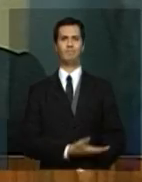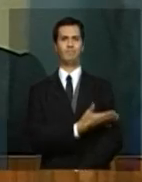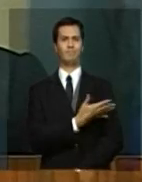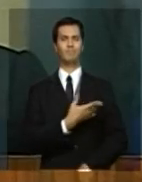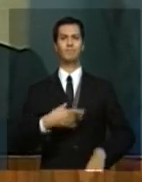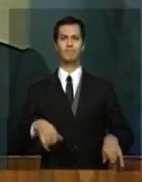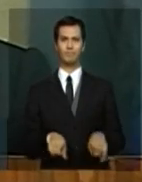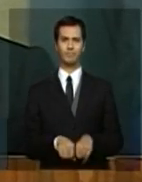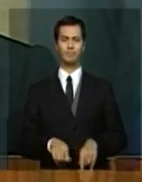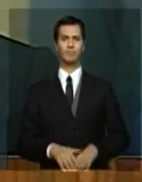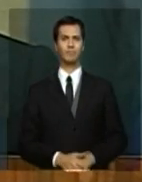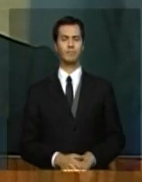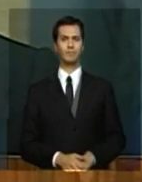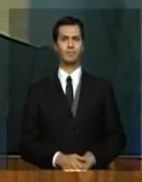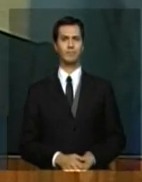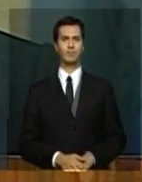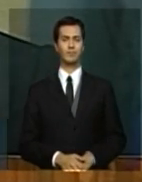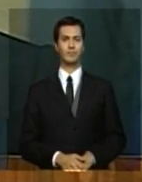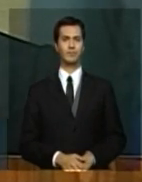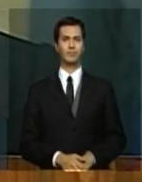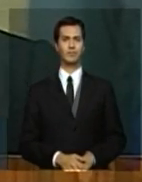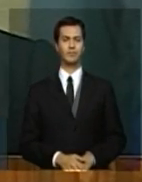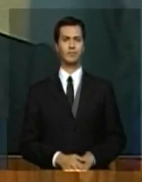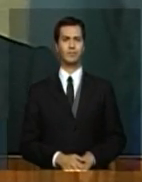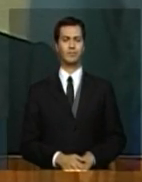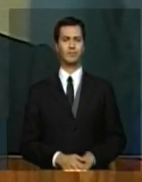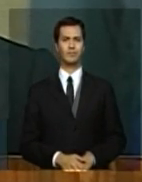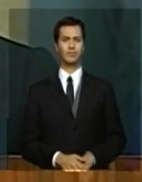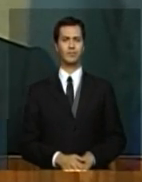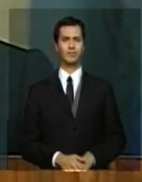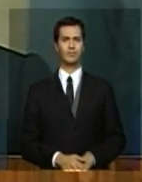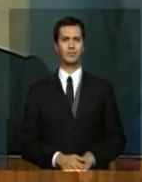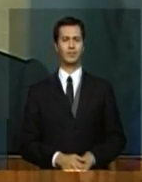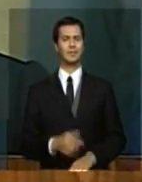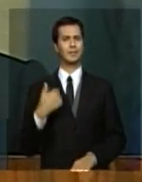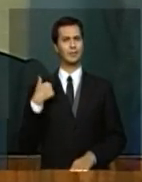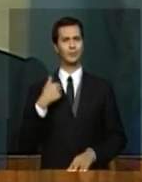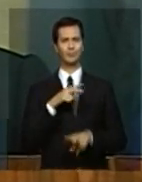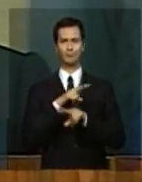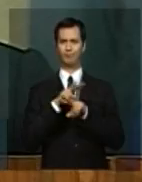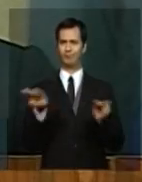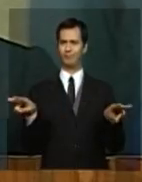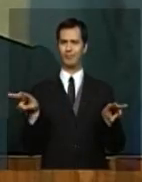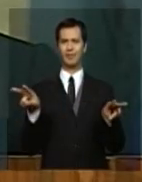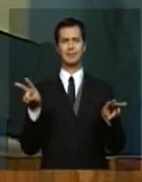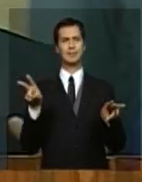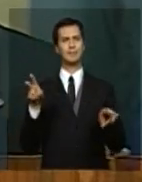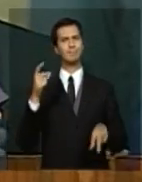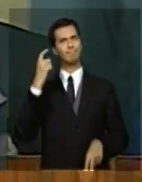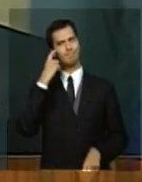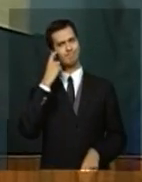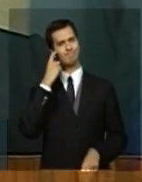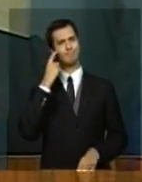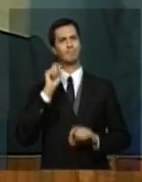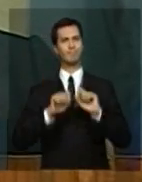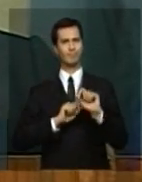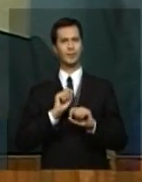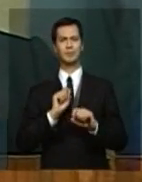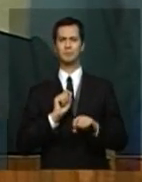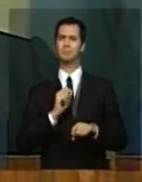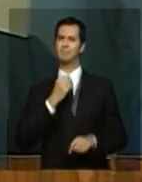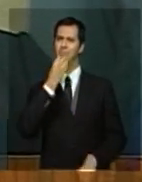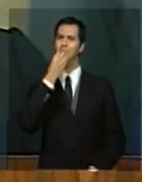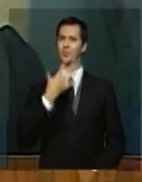isto que me diz valeu a pena deixar um tempo à